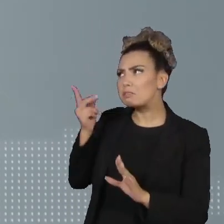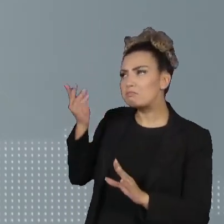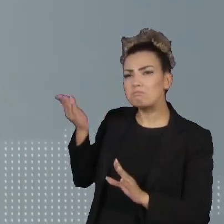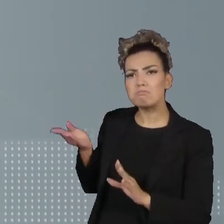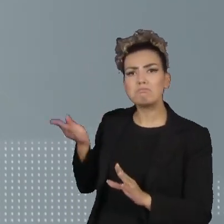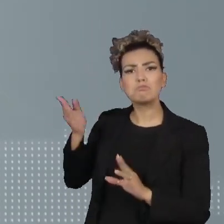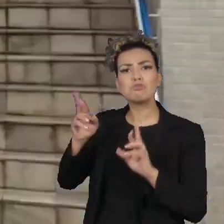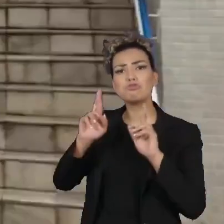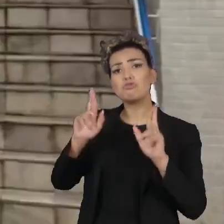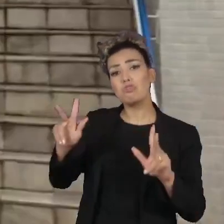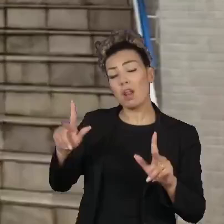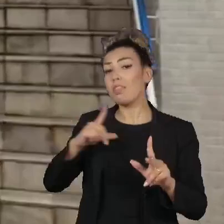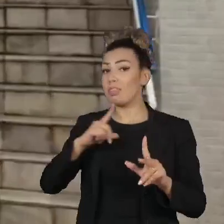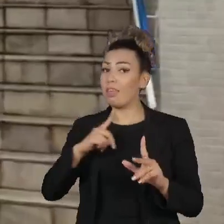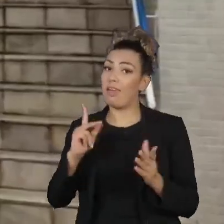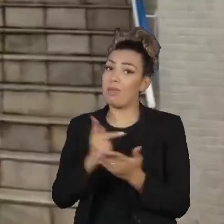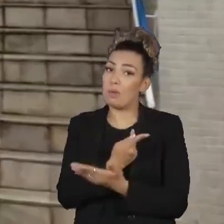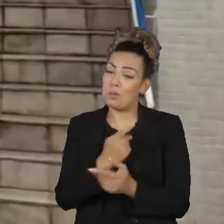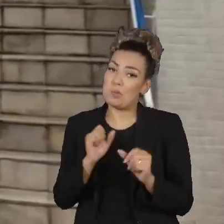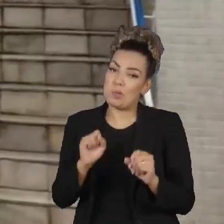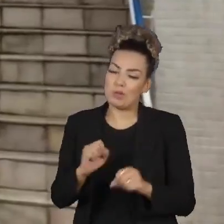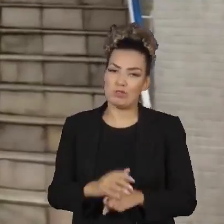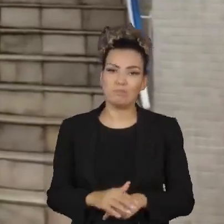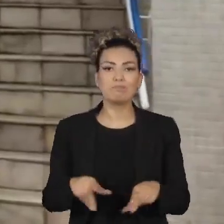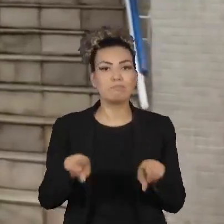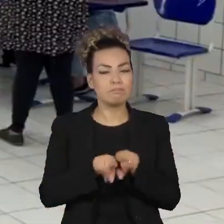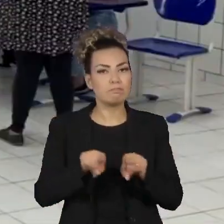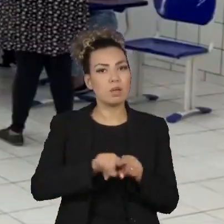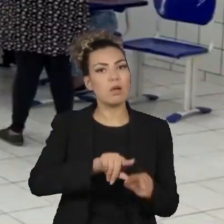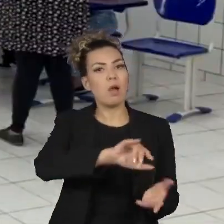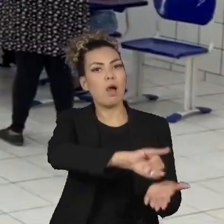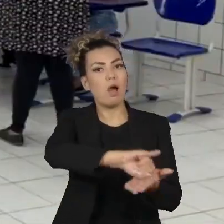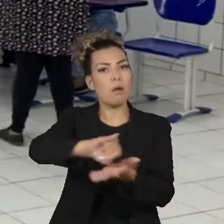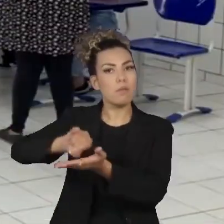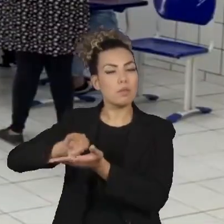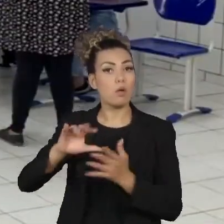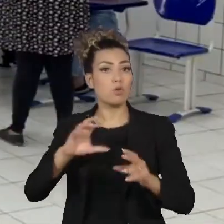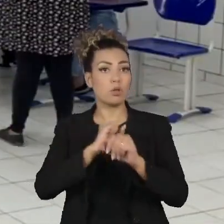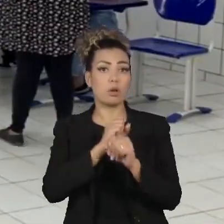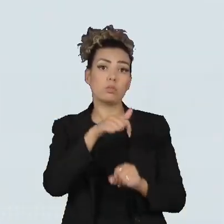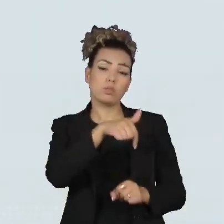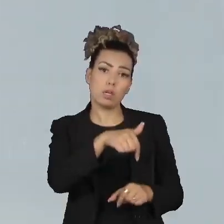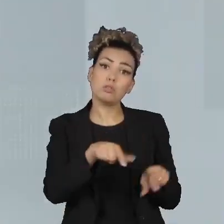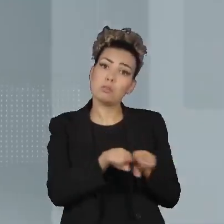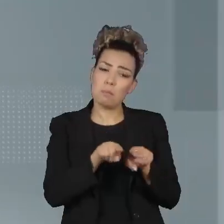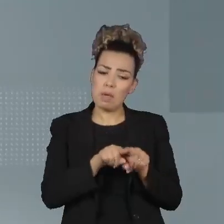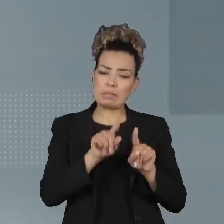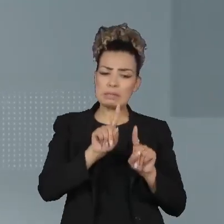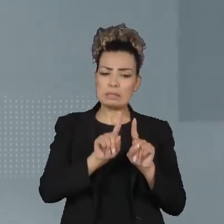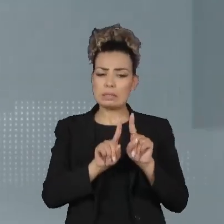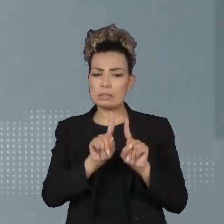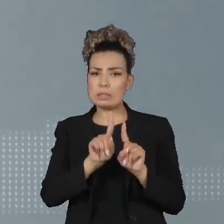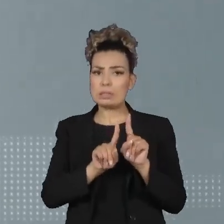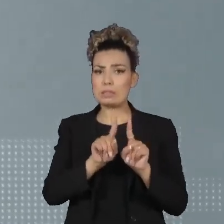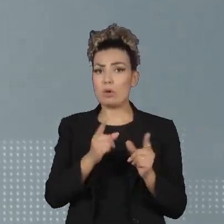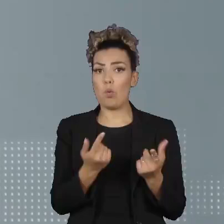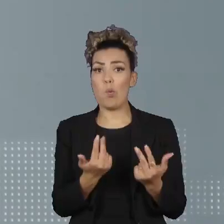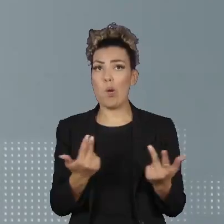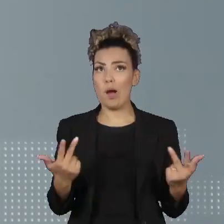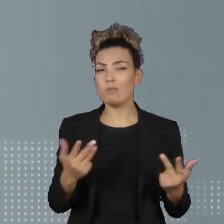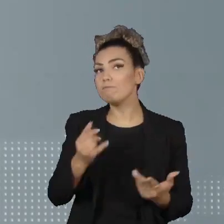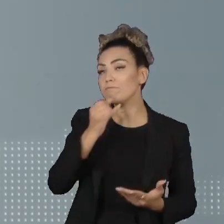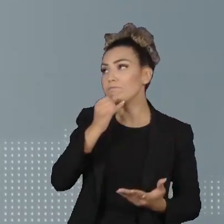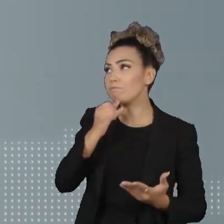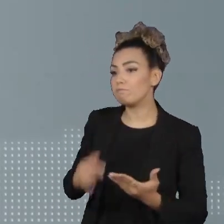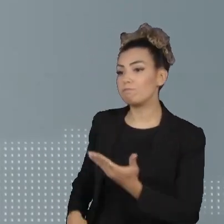dentro da margem de erro em outras sete capitais também há empate numérico ou técnico são os casos por exemplo de